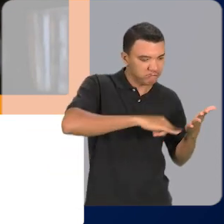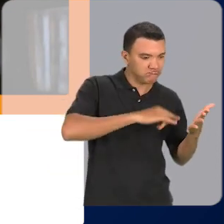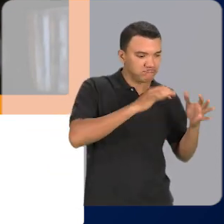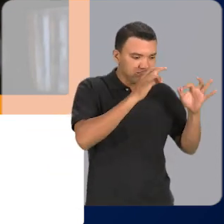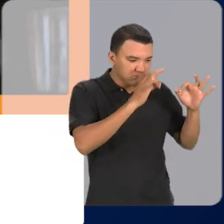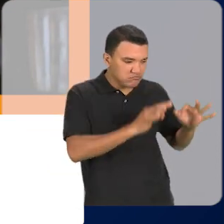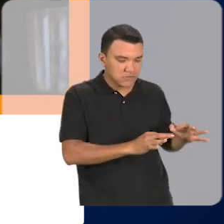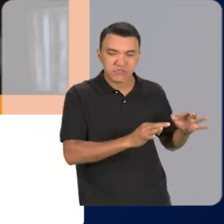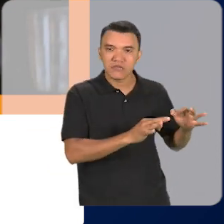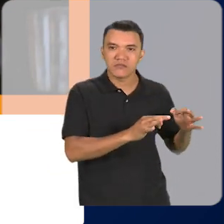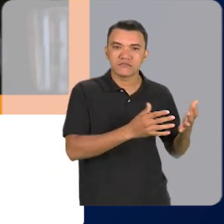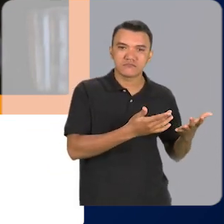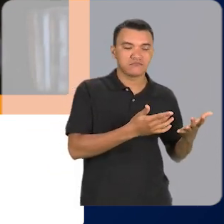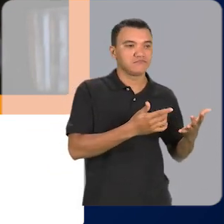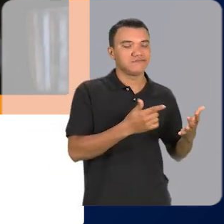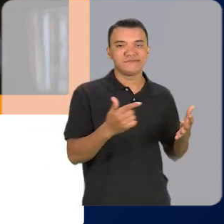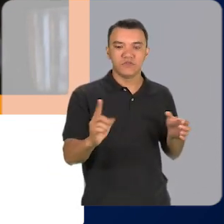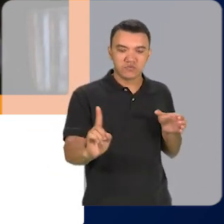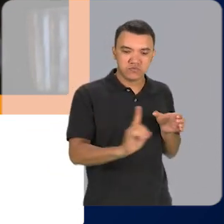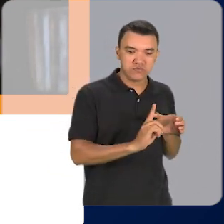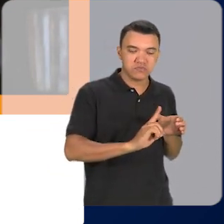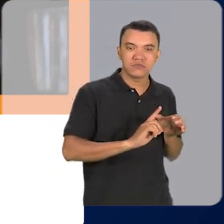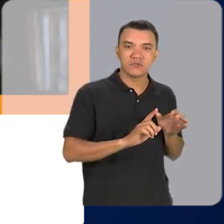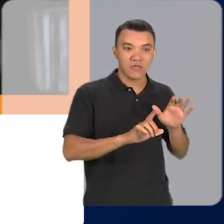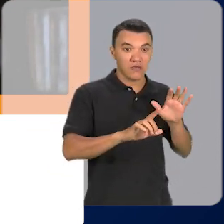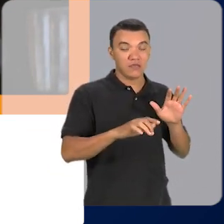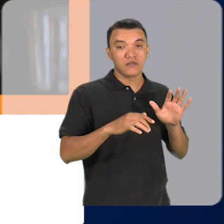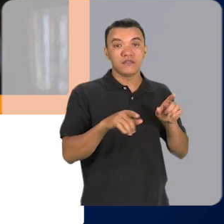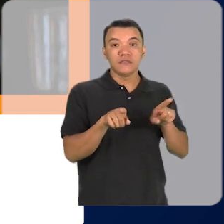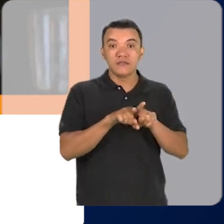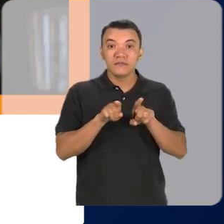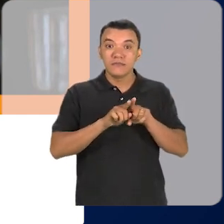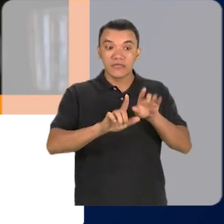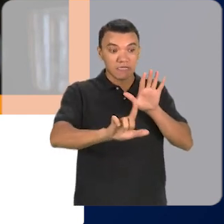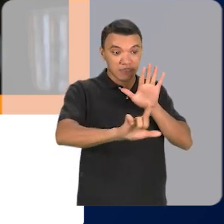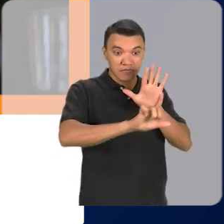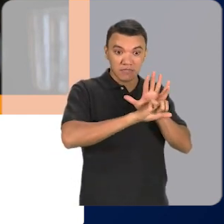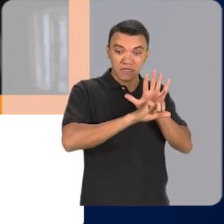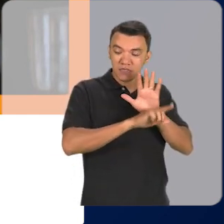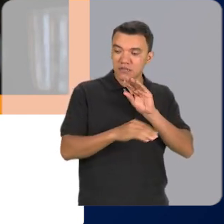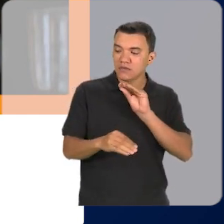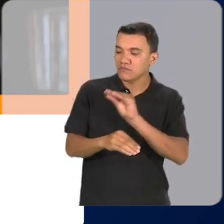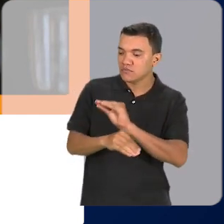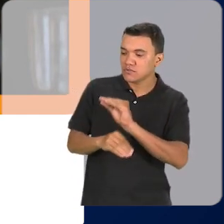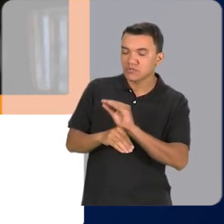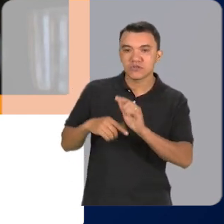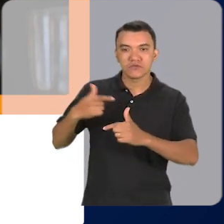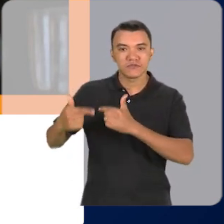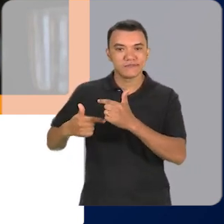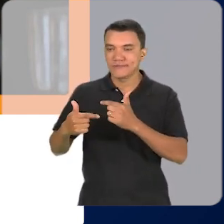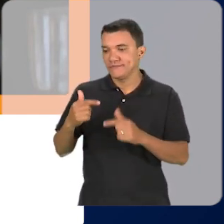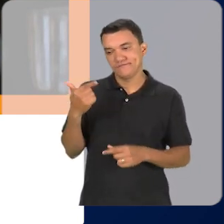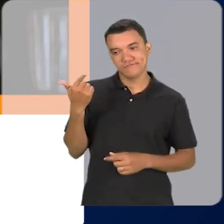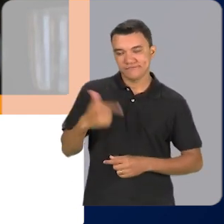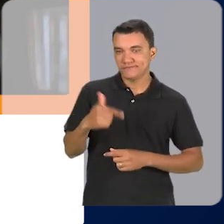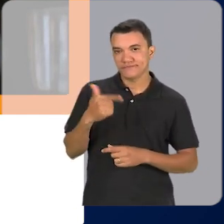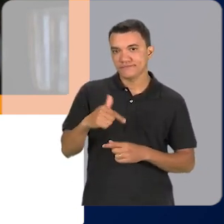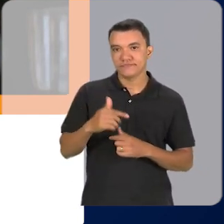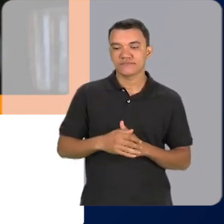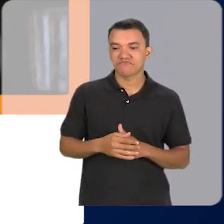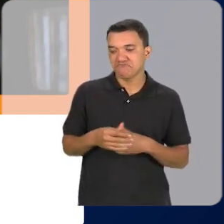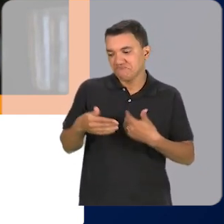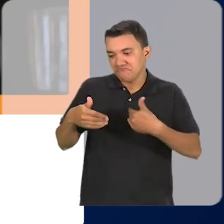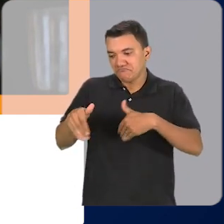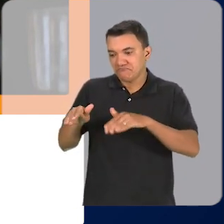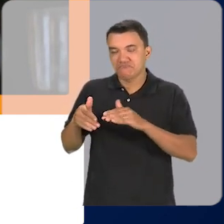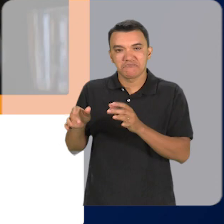né, não foram contemplados também com uma legislação de proteção ao trabalhador. Então, esses trabalhadores foram ficando realmente ao